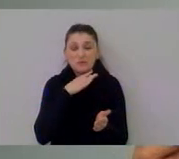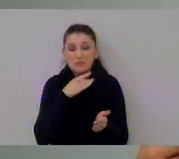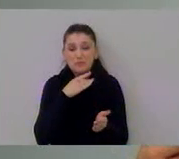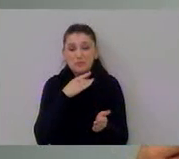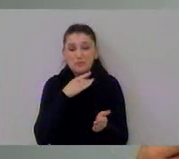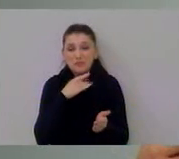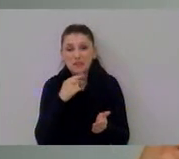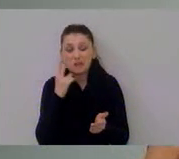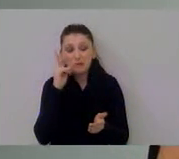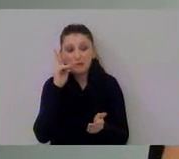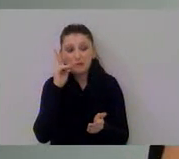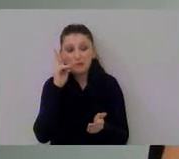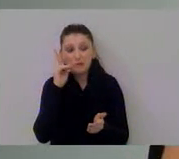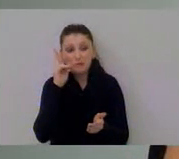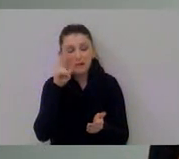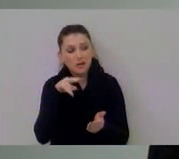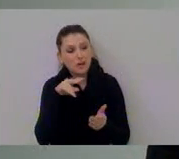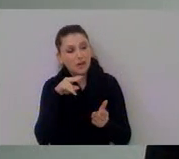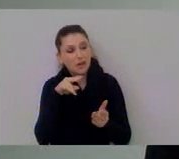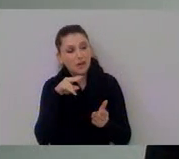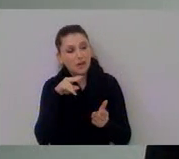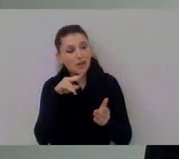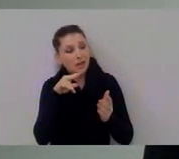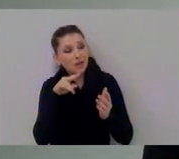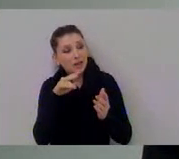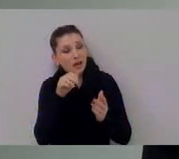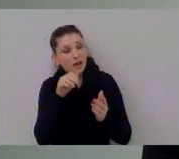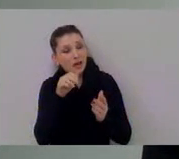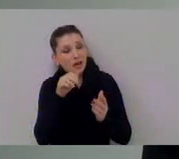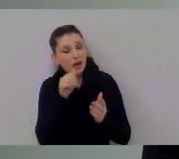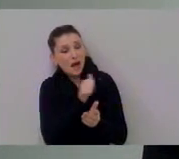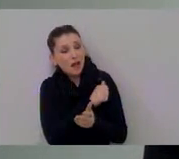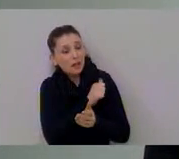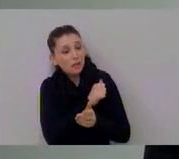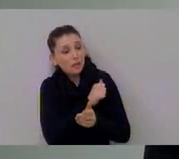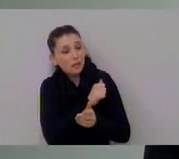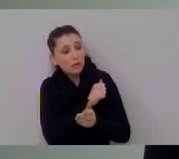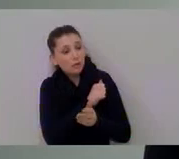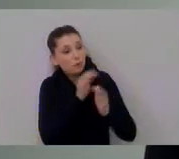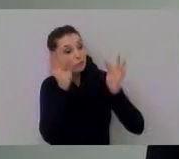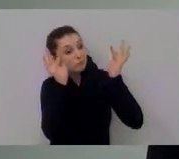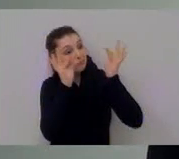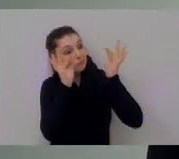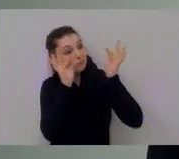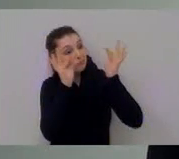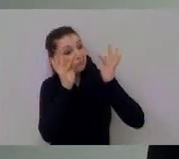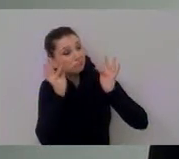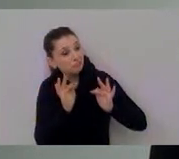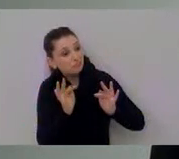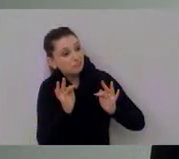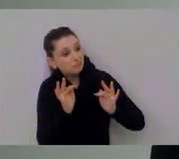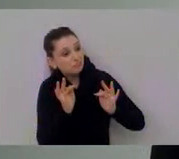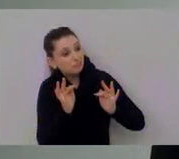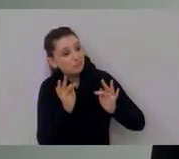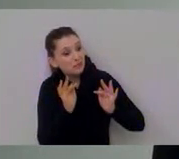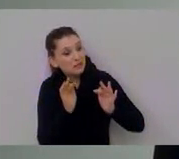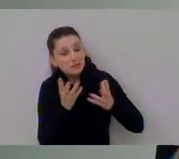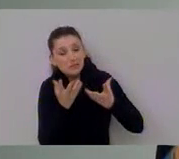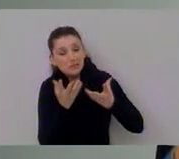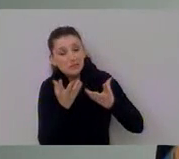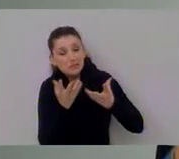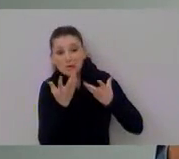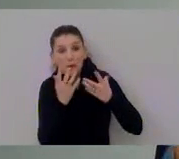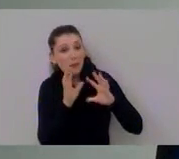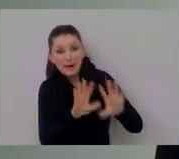outros alunos que era uma questão muito importante para eles. Eles não queriam mais, que